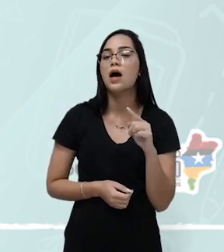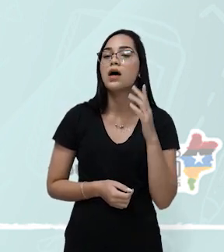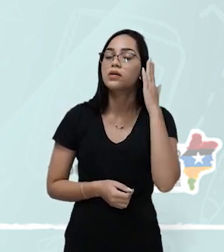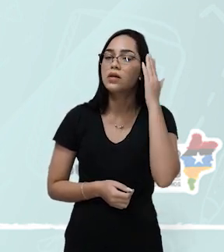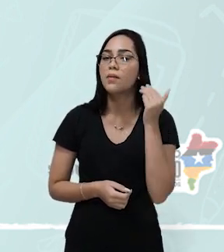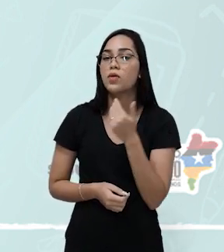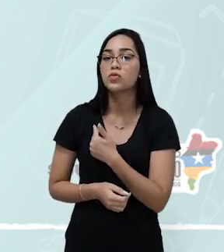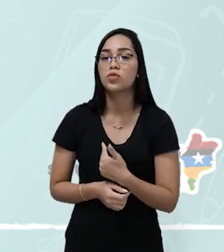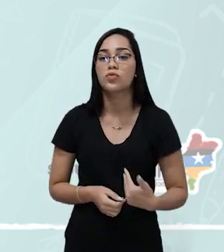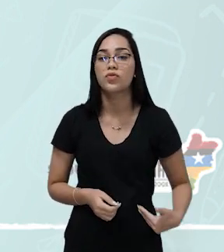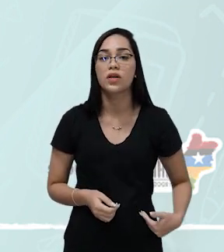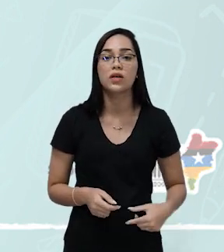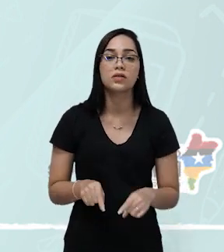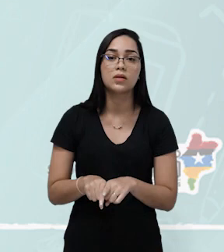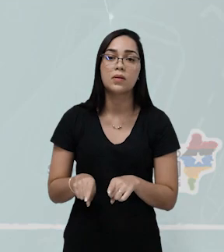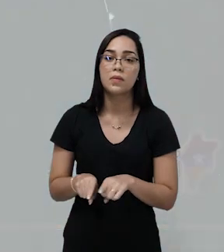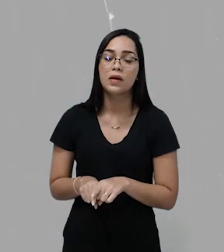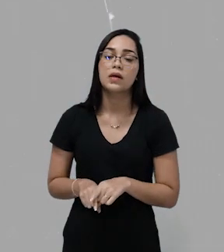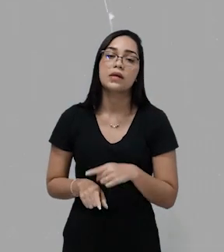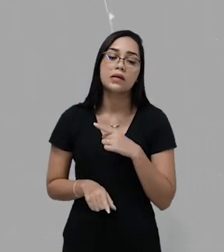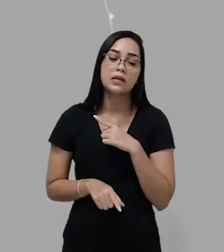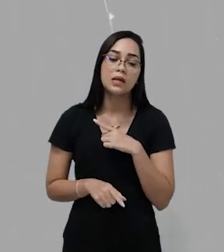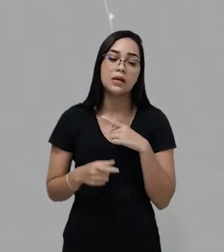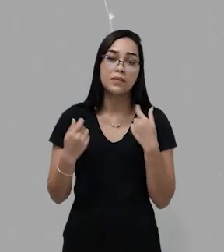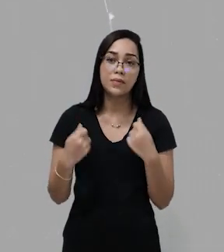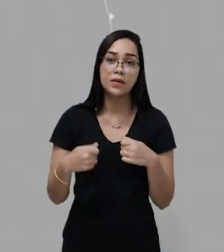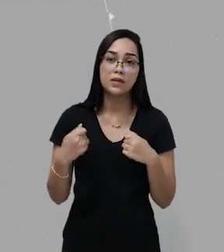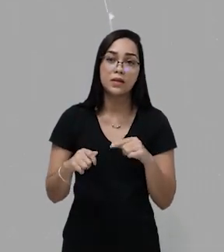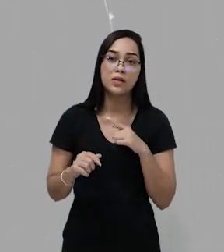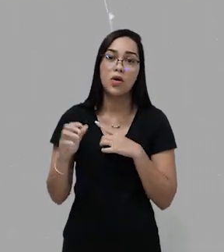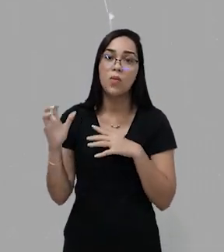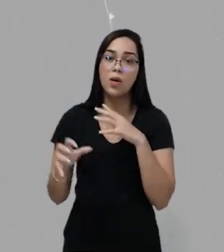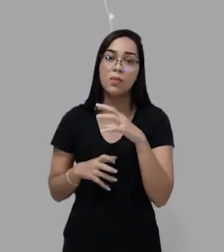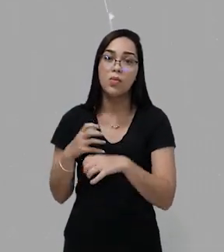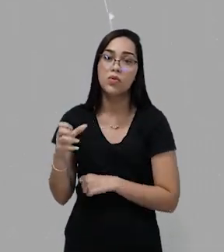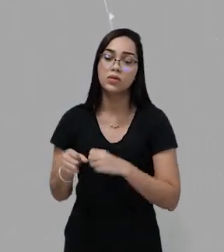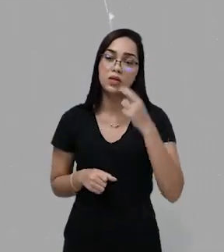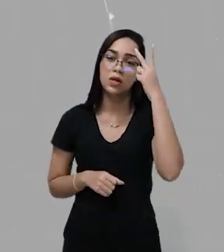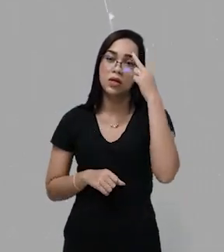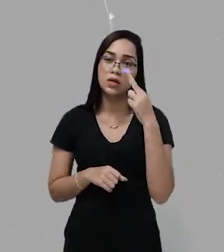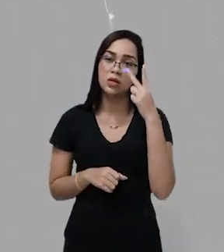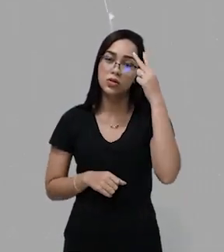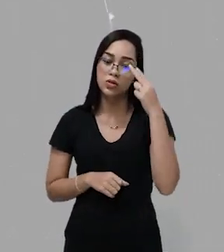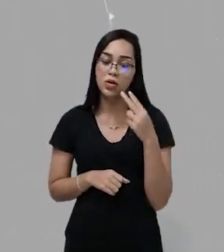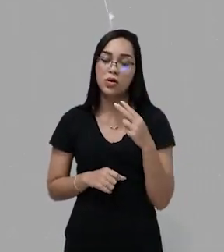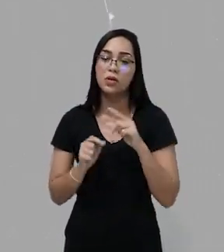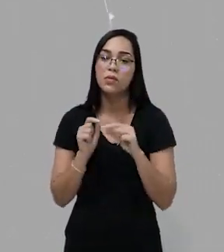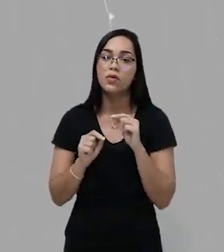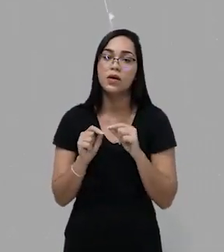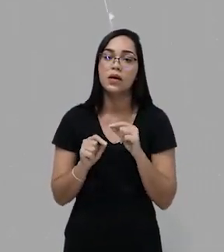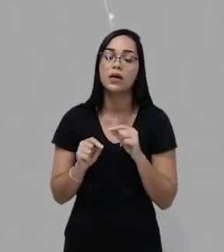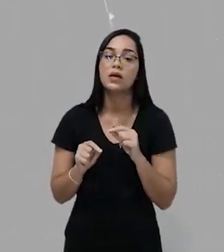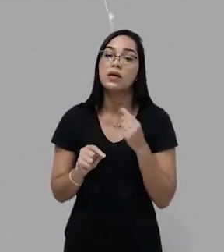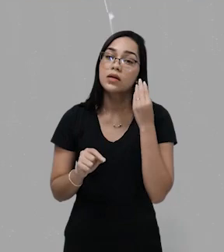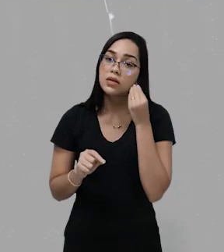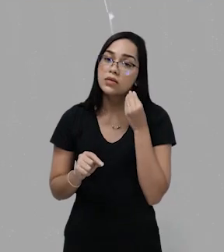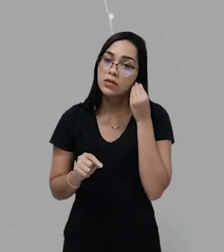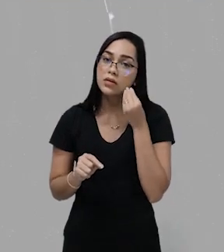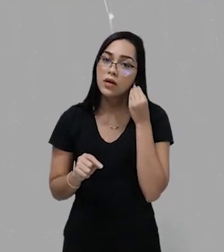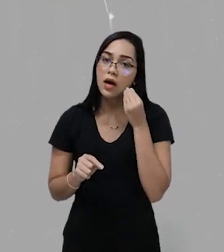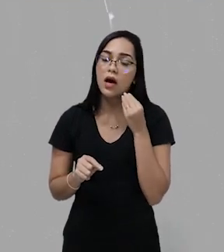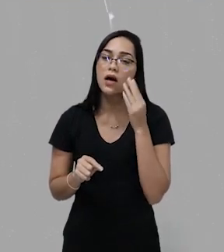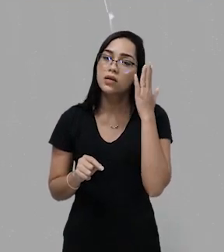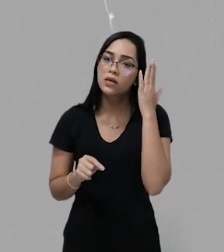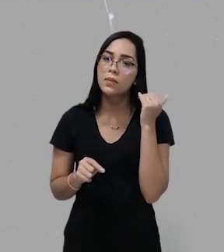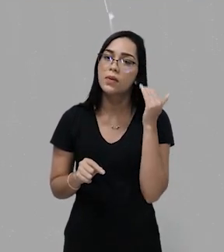dos governos. Aí a gente tem que dar uma busca na história para se ambientar na